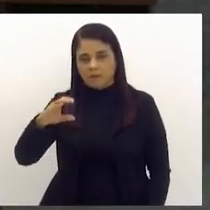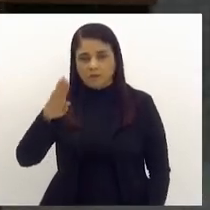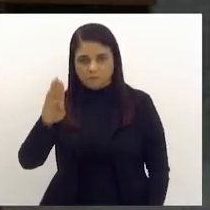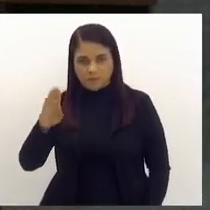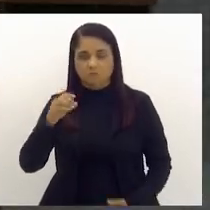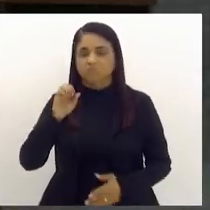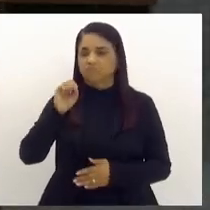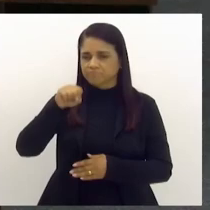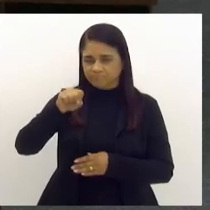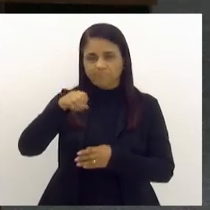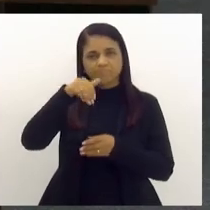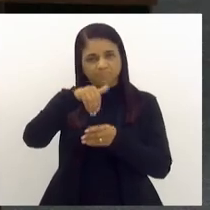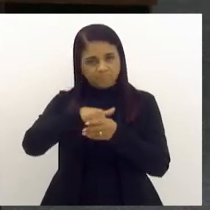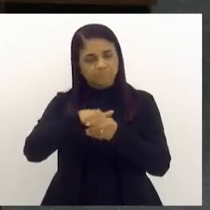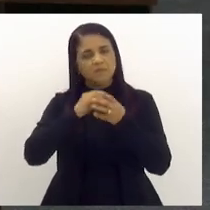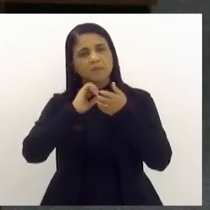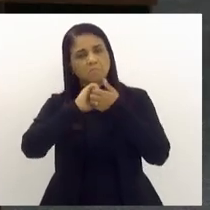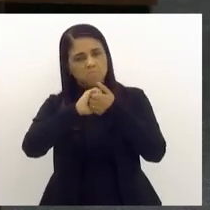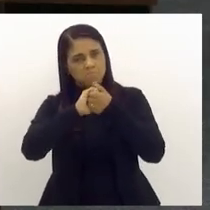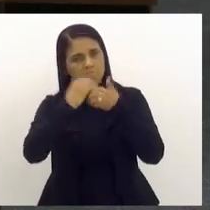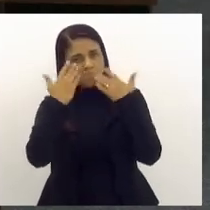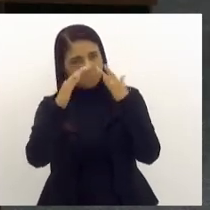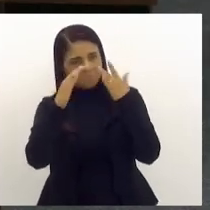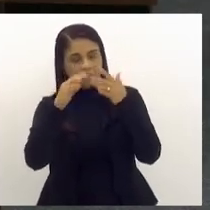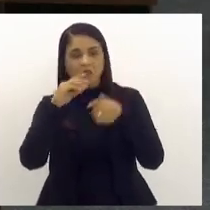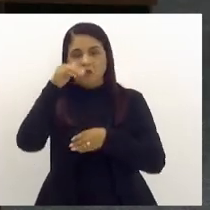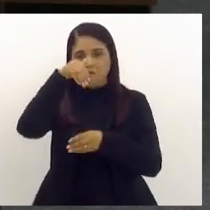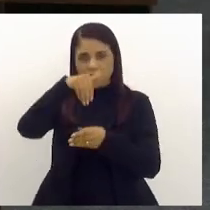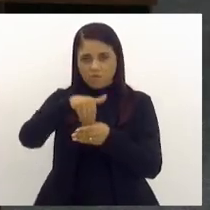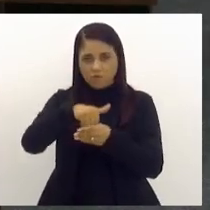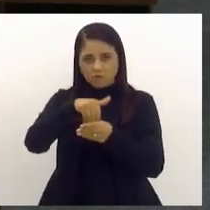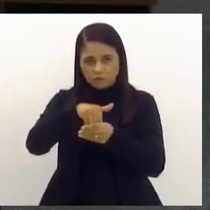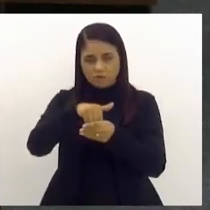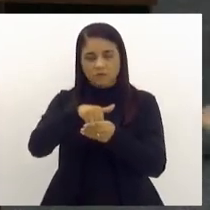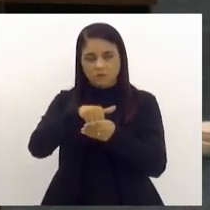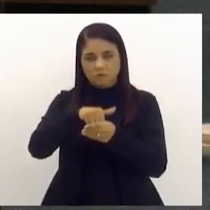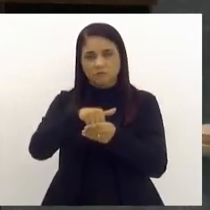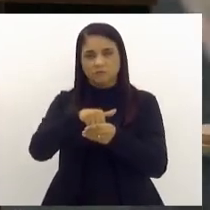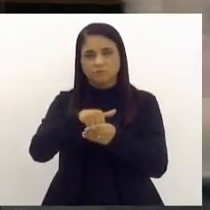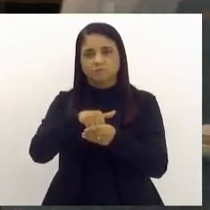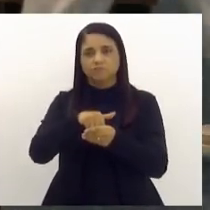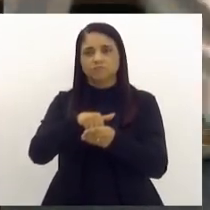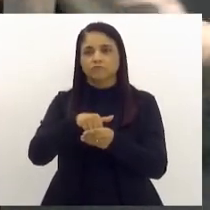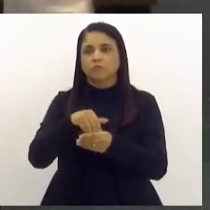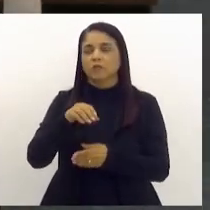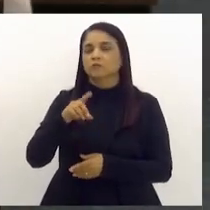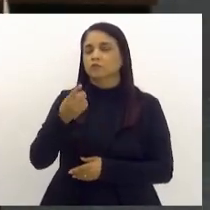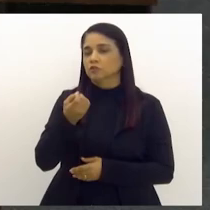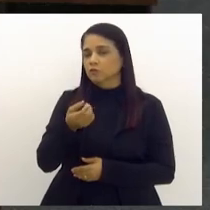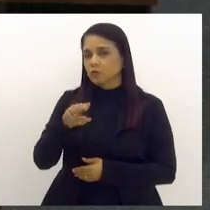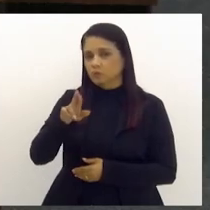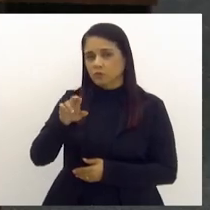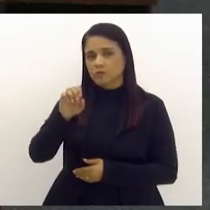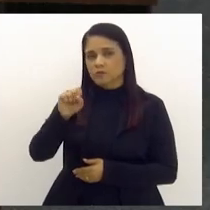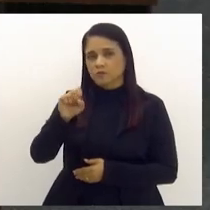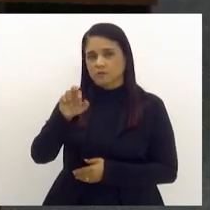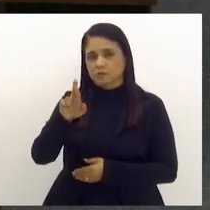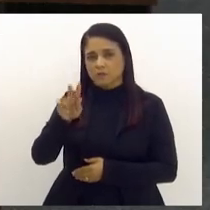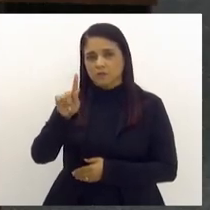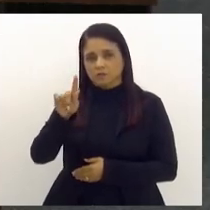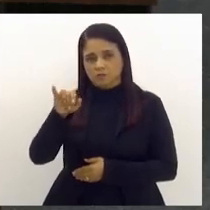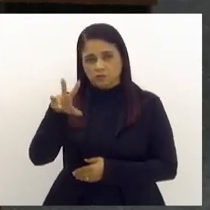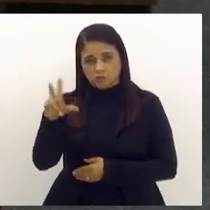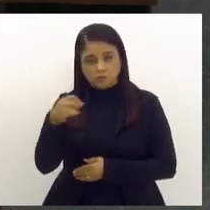parabenizo Vossa Excelência por colocar em votação, acho que vamos ter os votos, deputado doutor Serginho, de todos os deputados. O que a gente